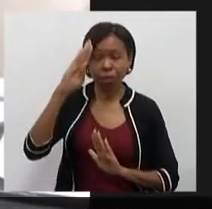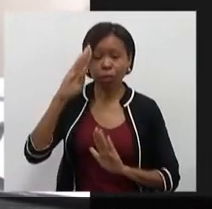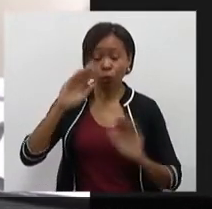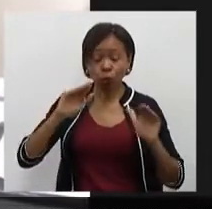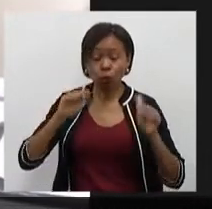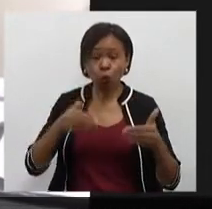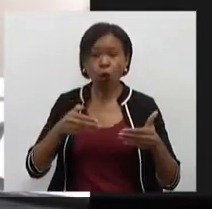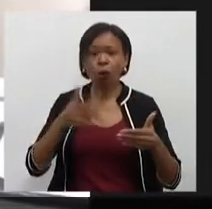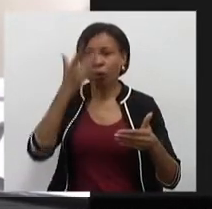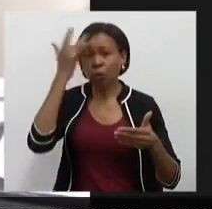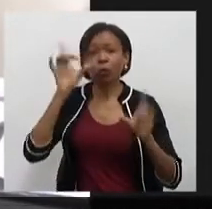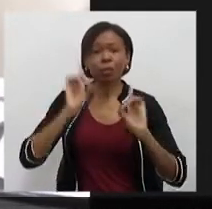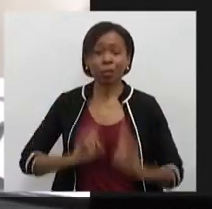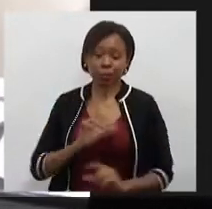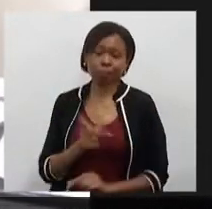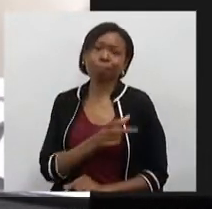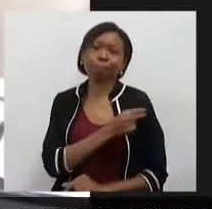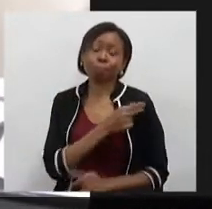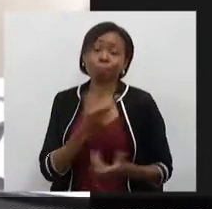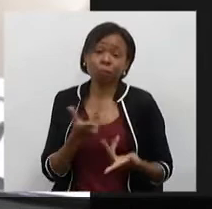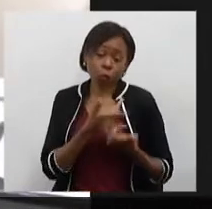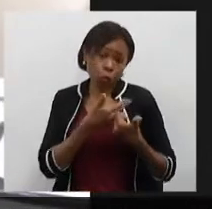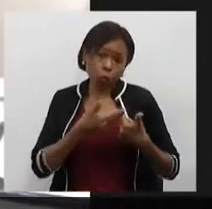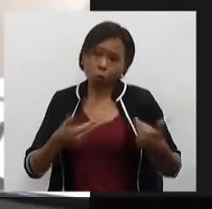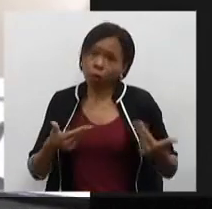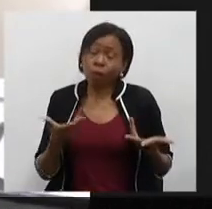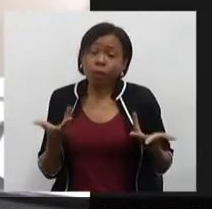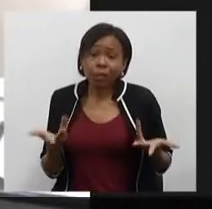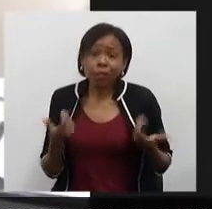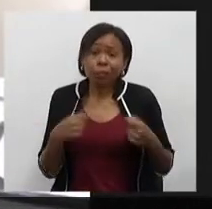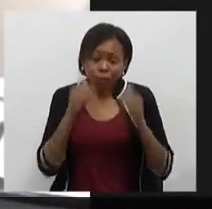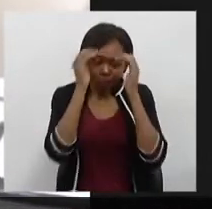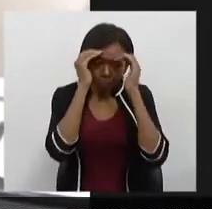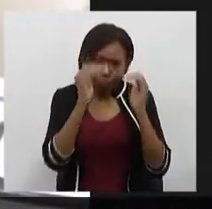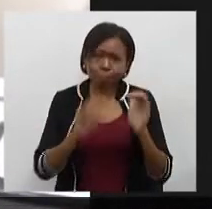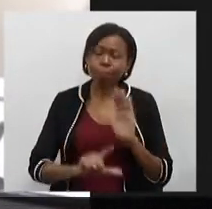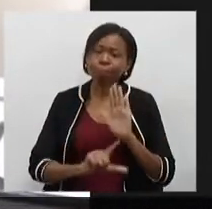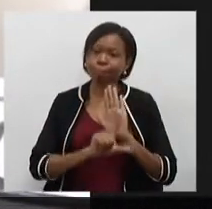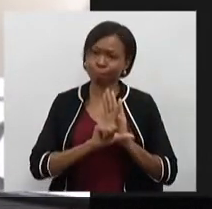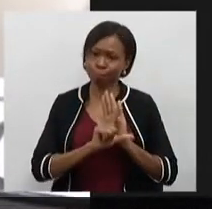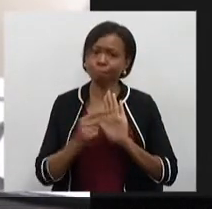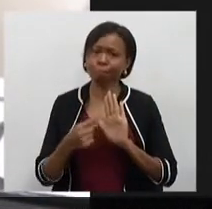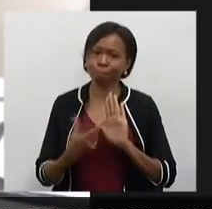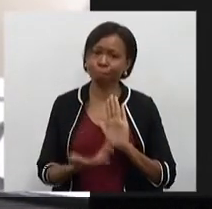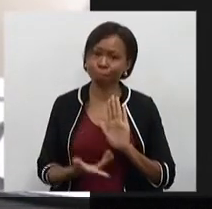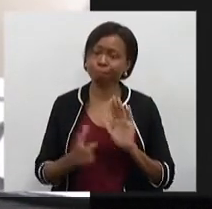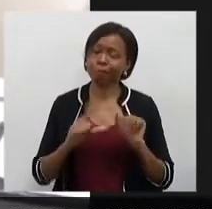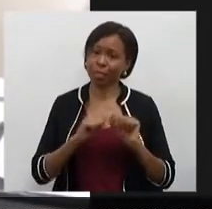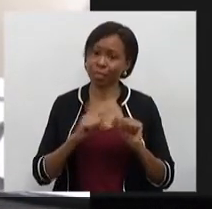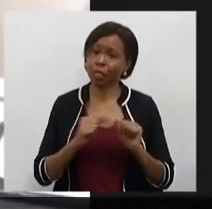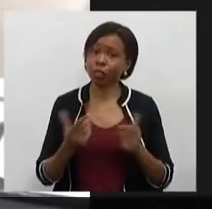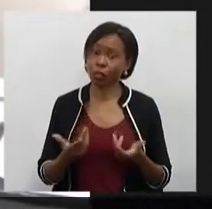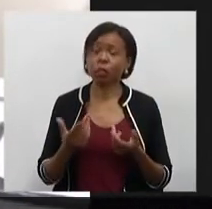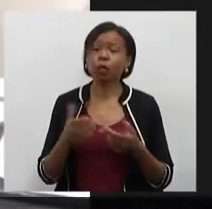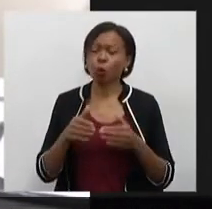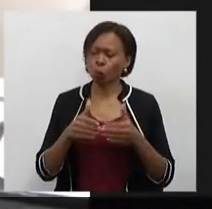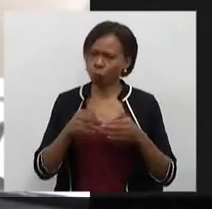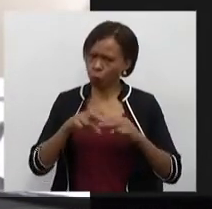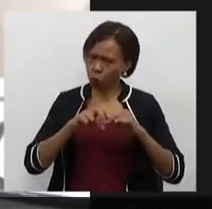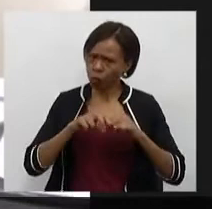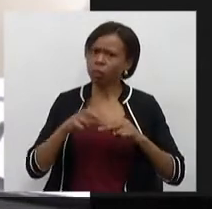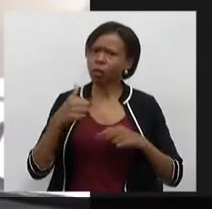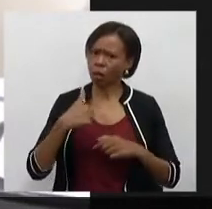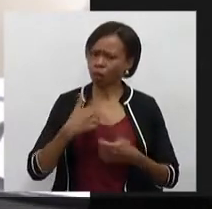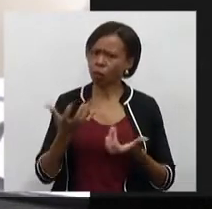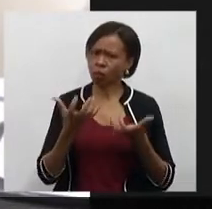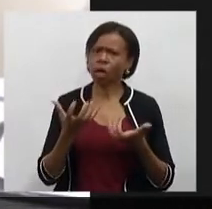cumprido, né? Então, isso é uma obrigação de todos nós, como representantes do poder público. Nós temos que nos manifestar, e é por isso que eu faço questão de